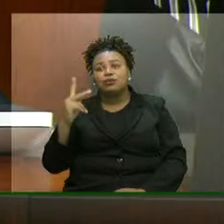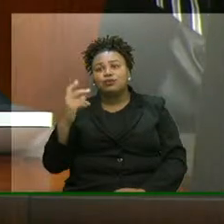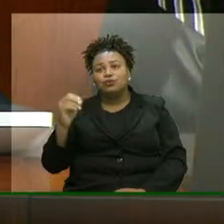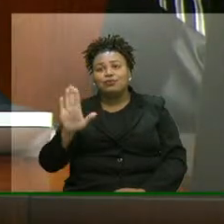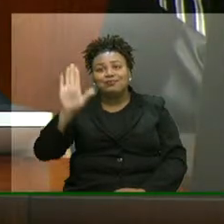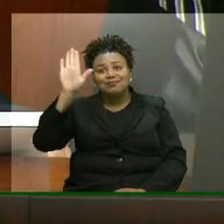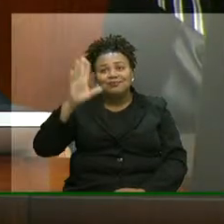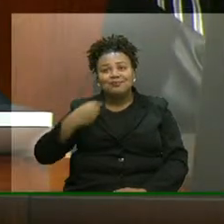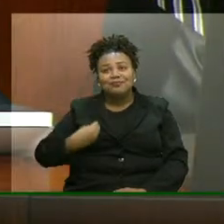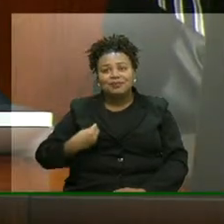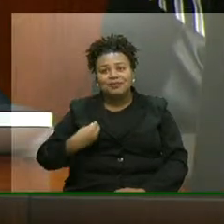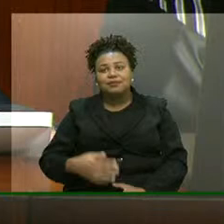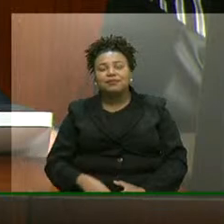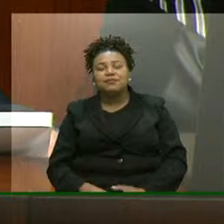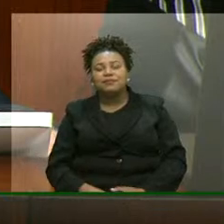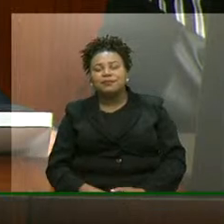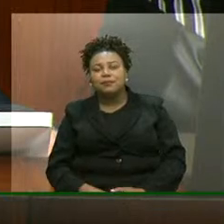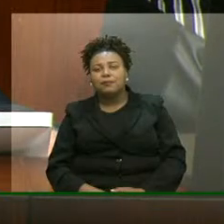Presente, presidente.